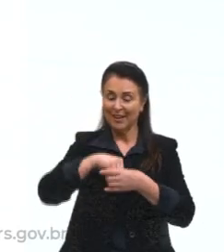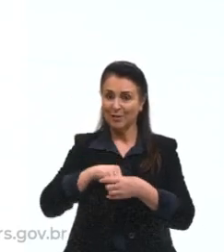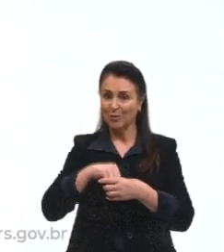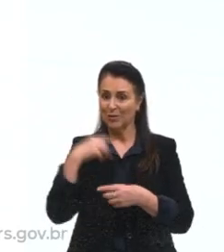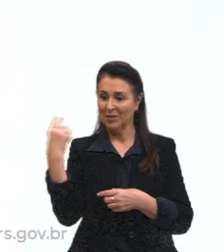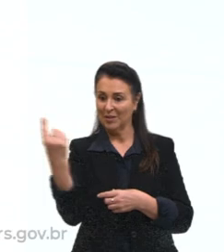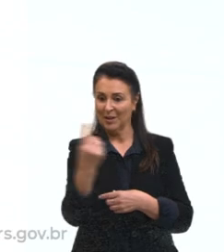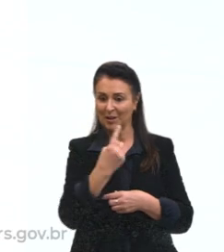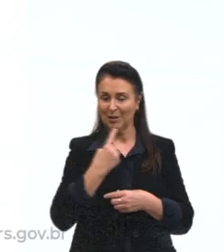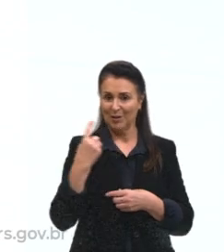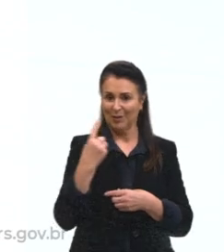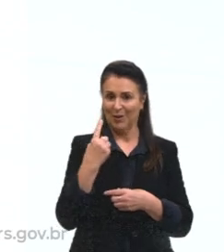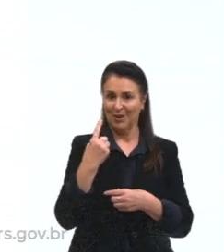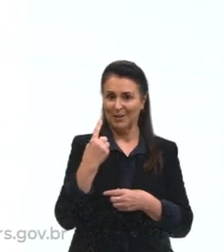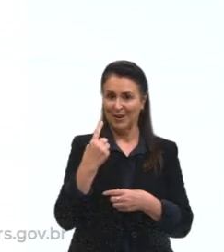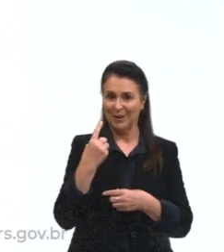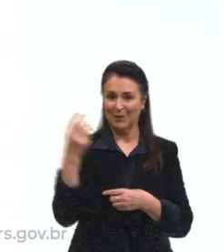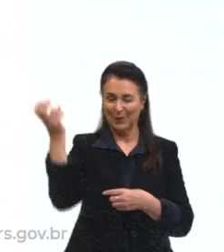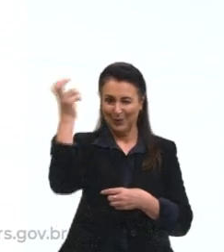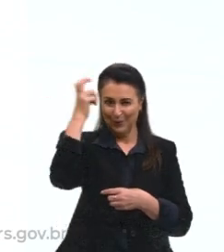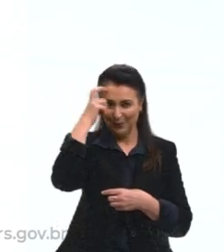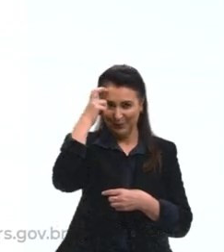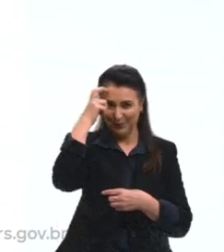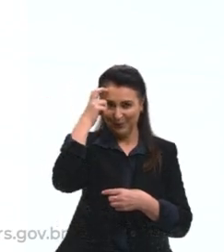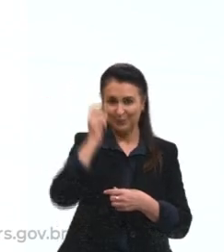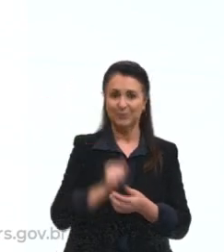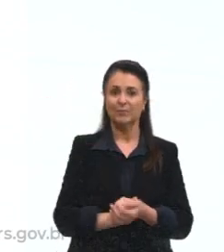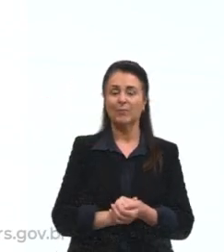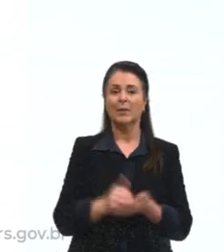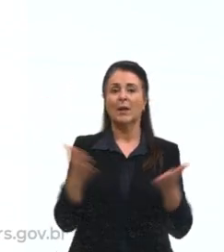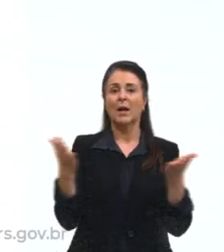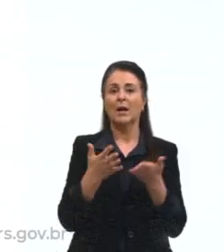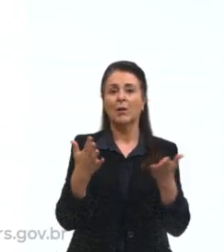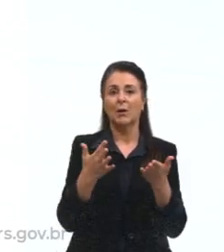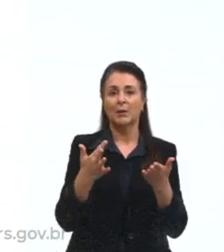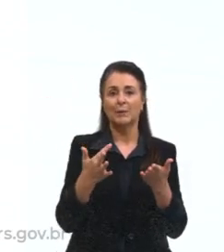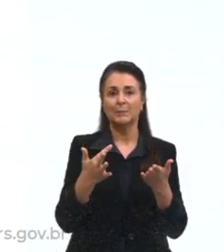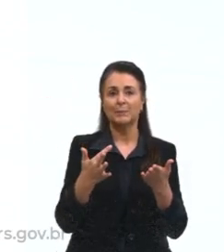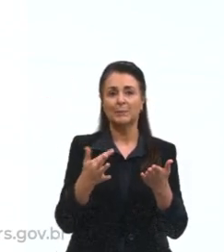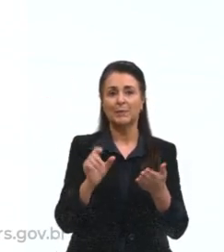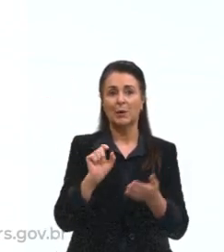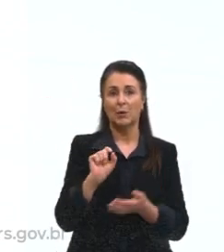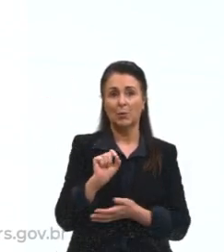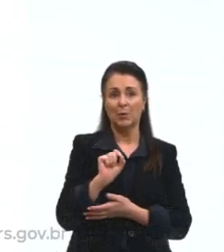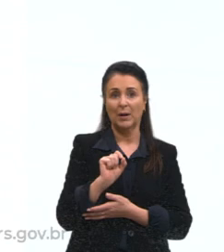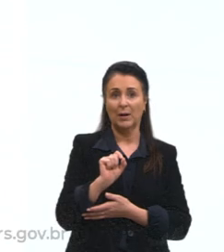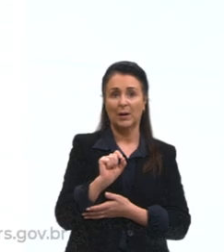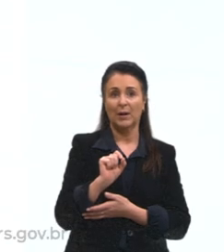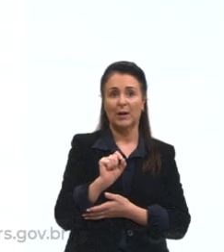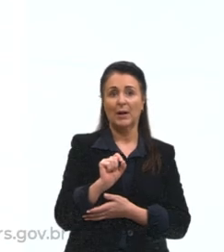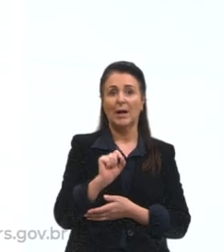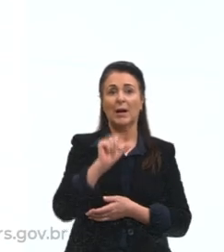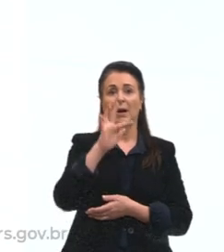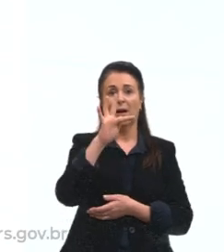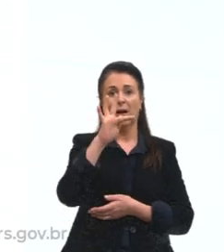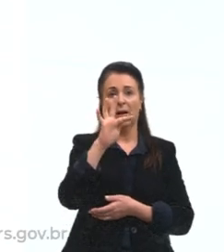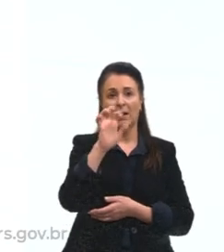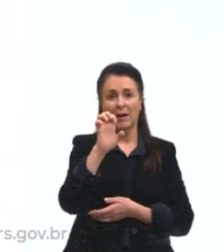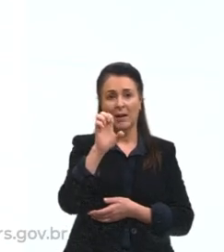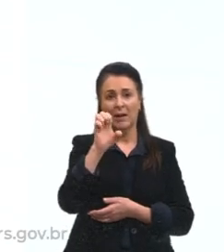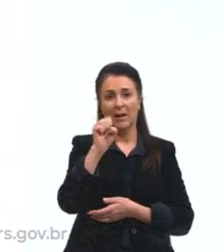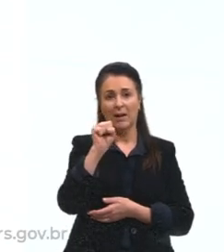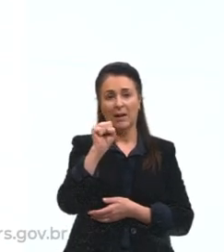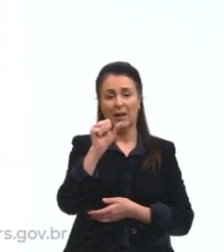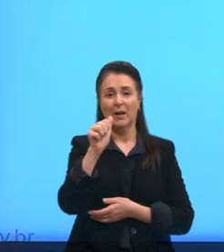tradução e vamos adiante então fast food fast food essa expressão